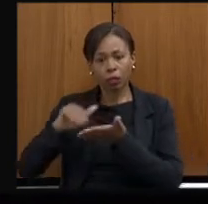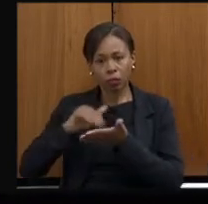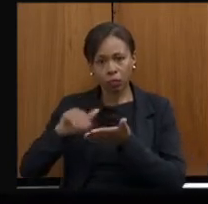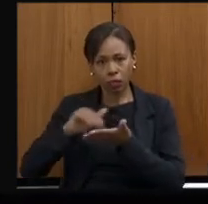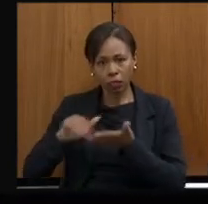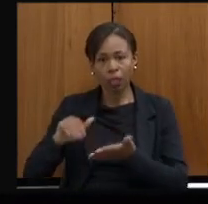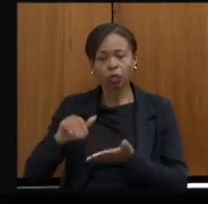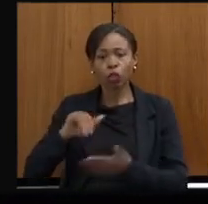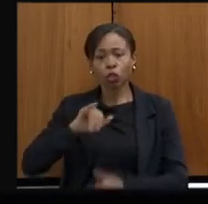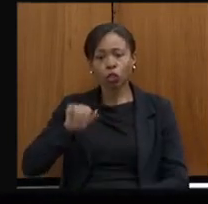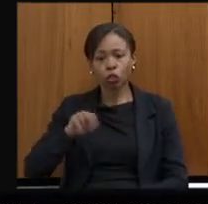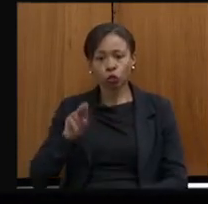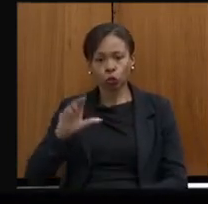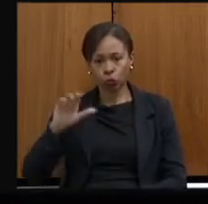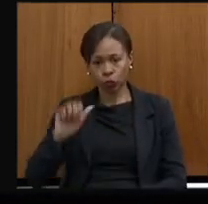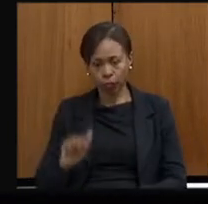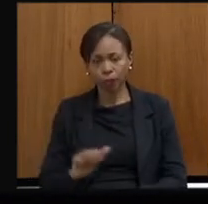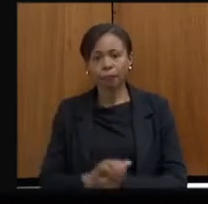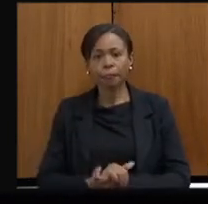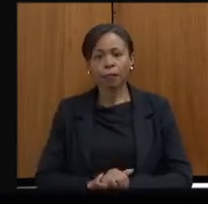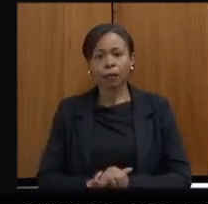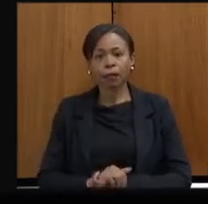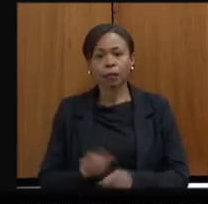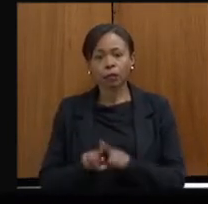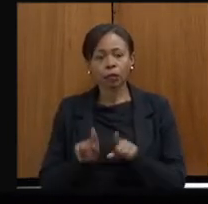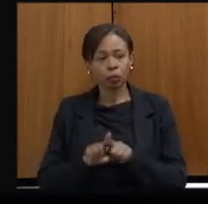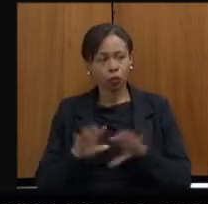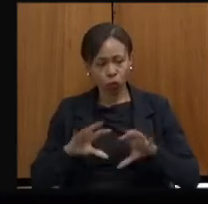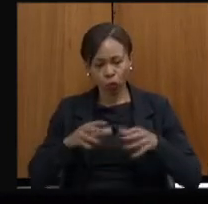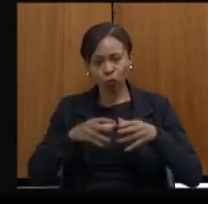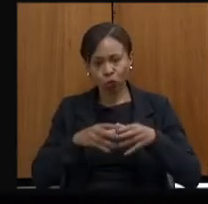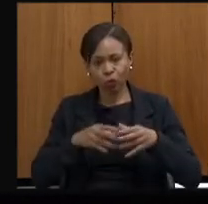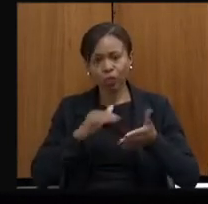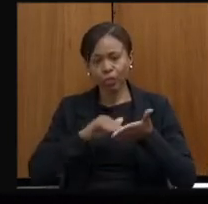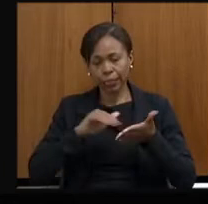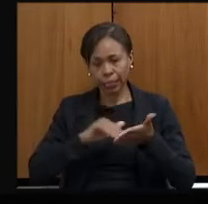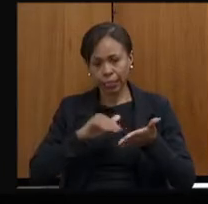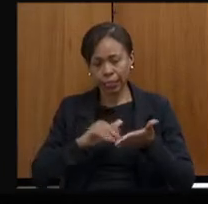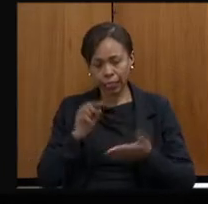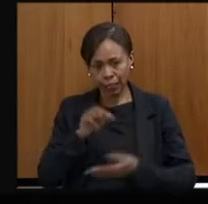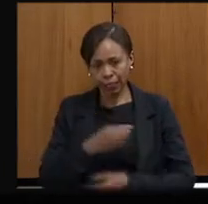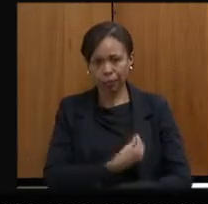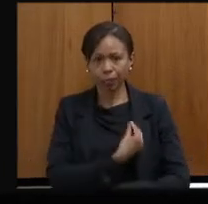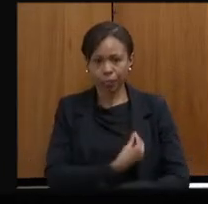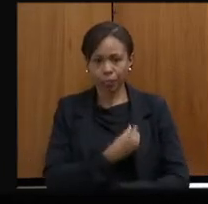Jucá e toda a equipe, né, da CEDES presente